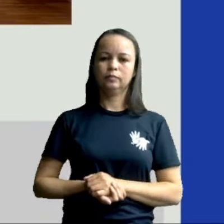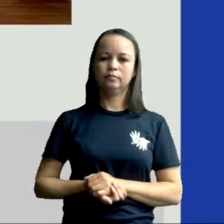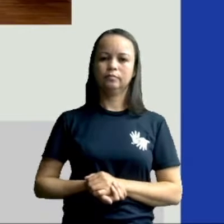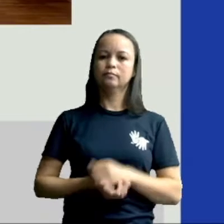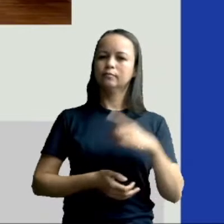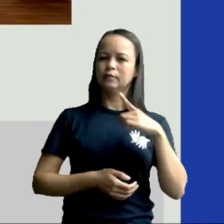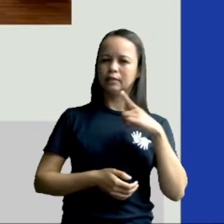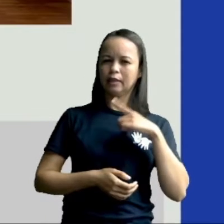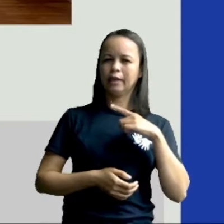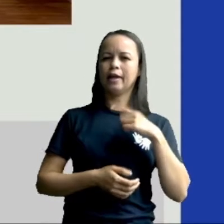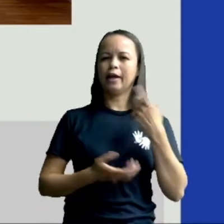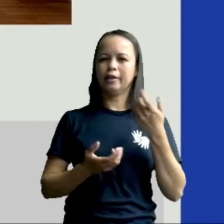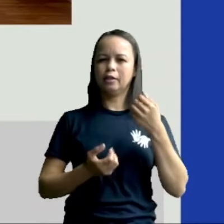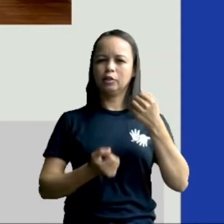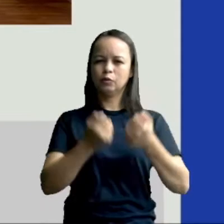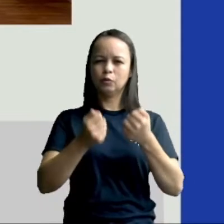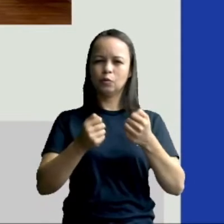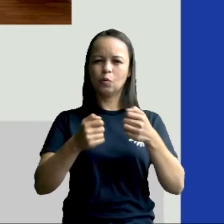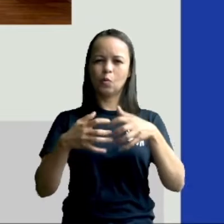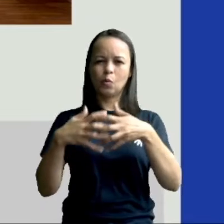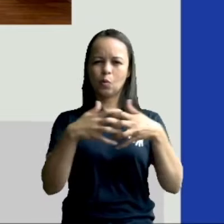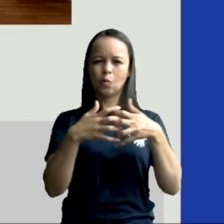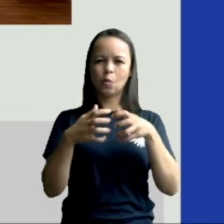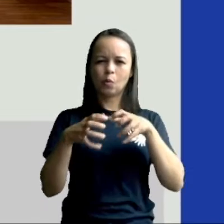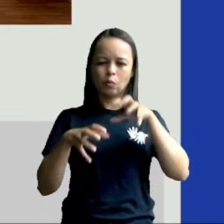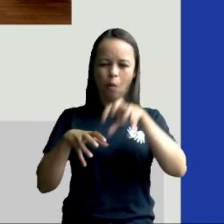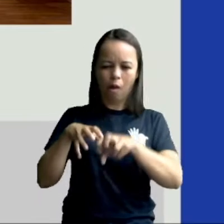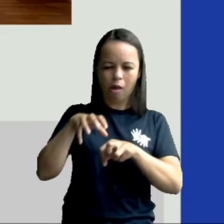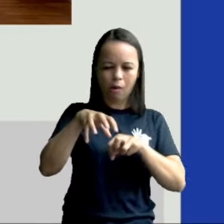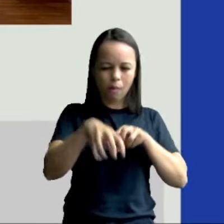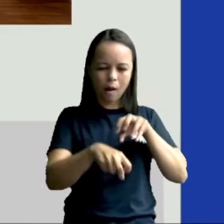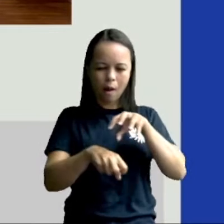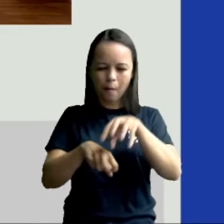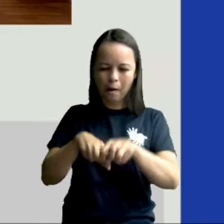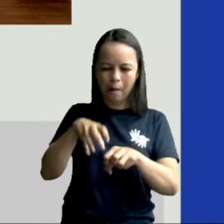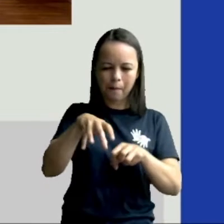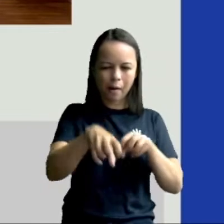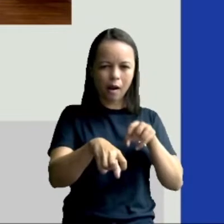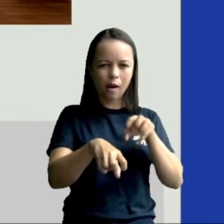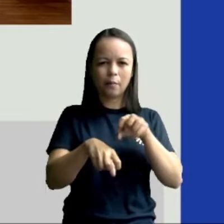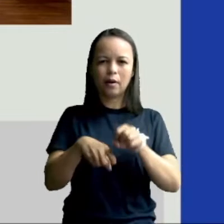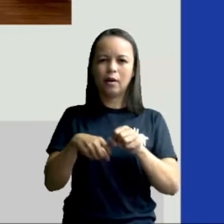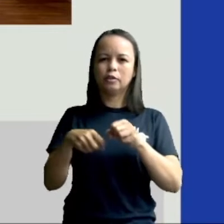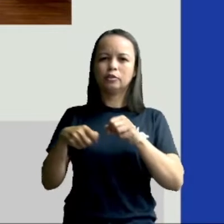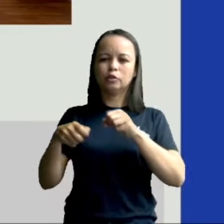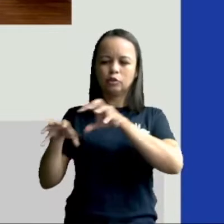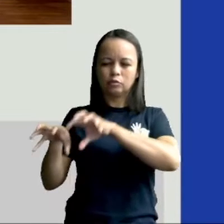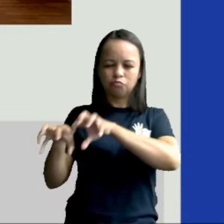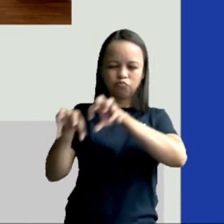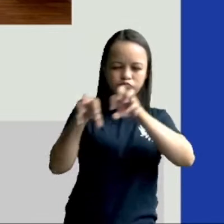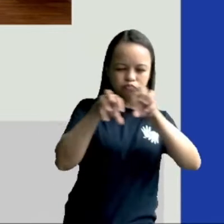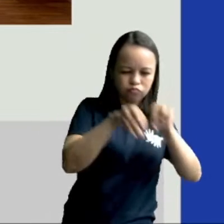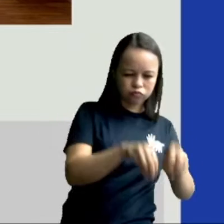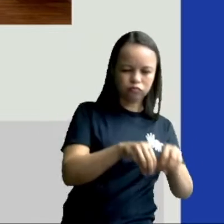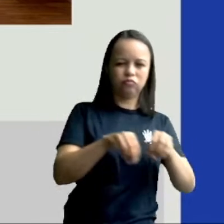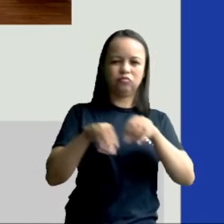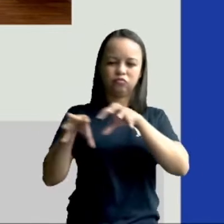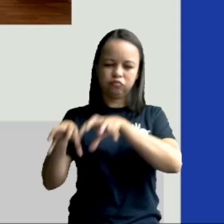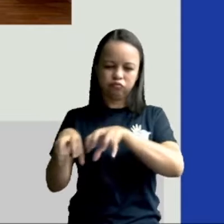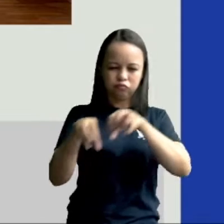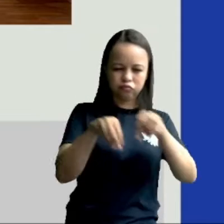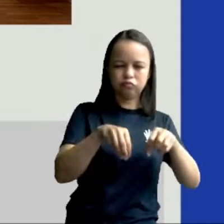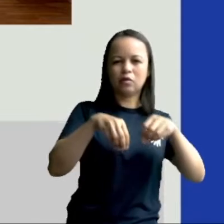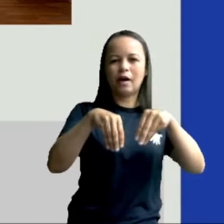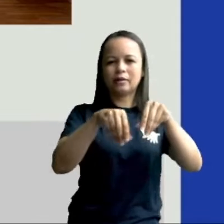Tem aí, ó, um trator escavando em algum local, tirando, né, algumas coisas